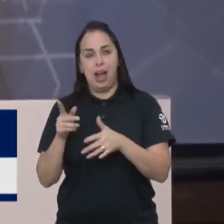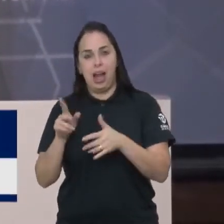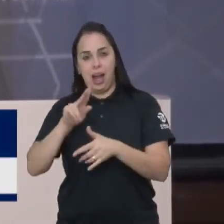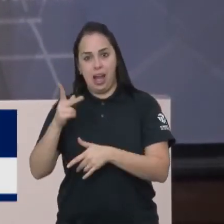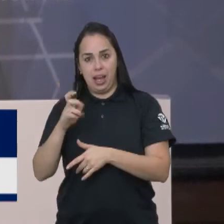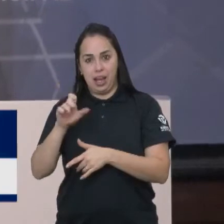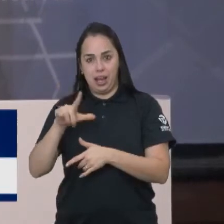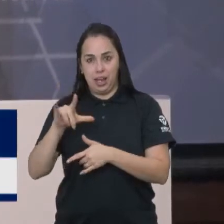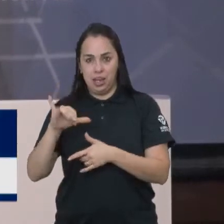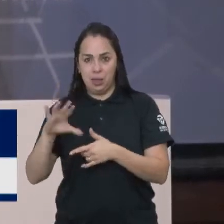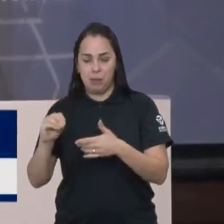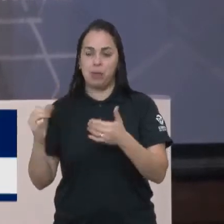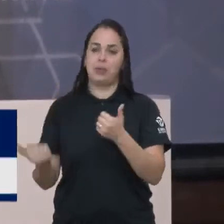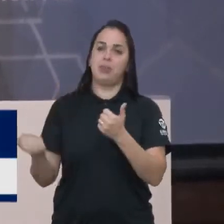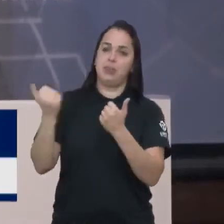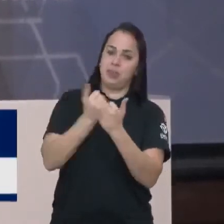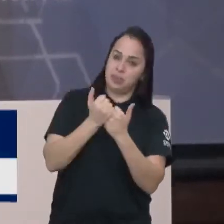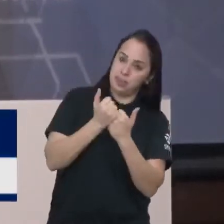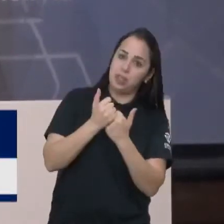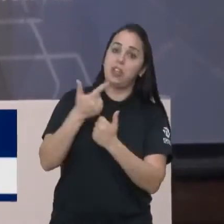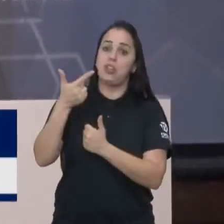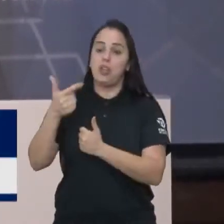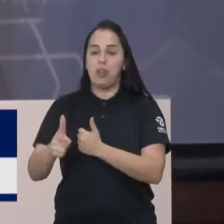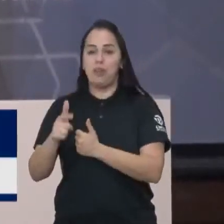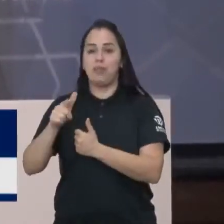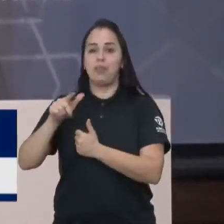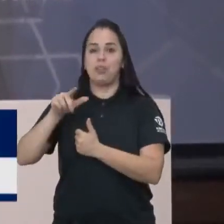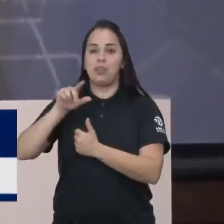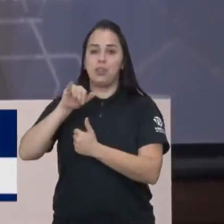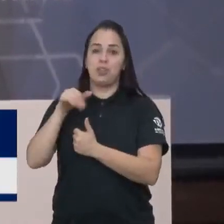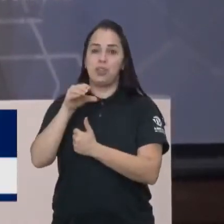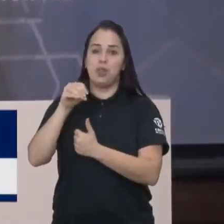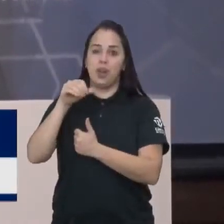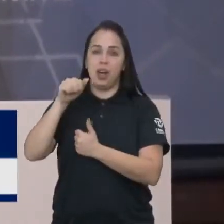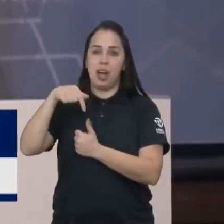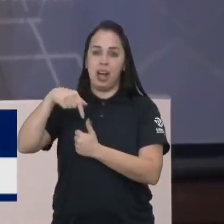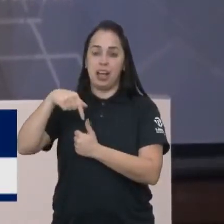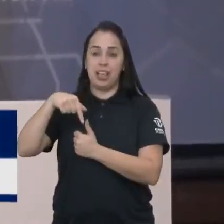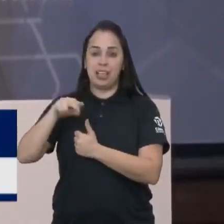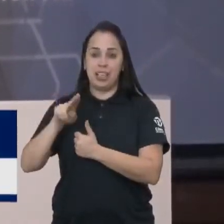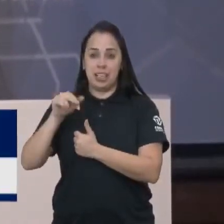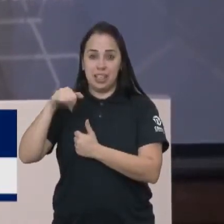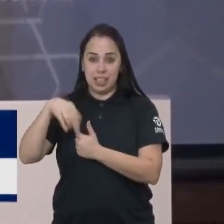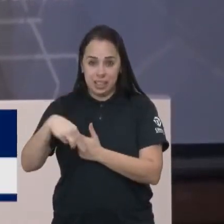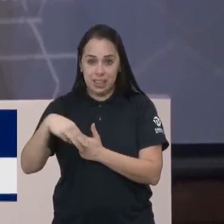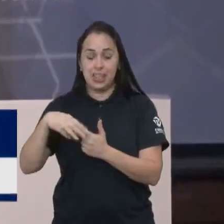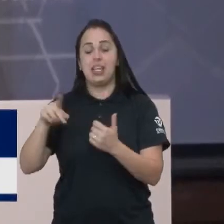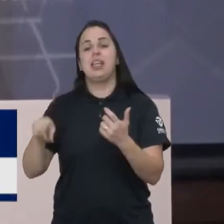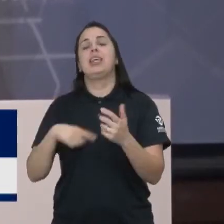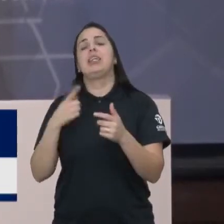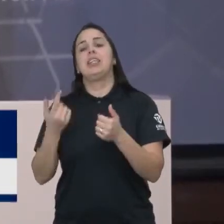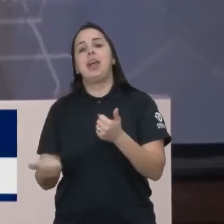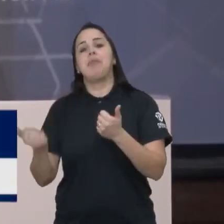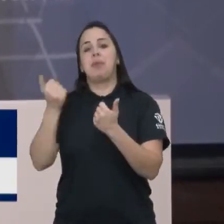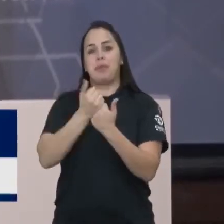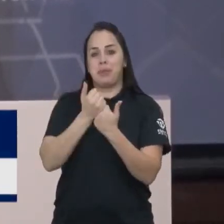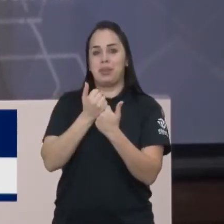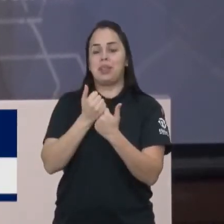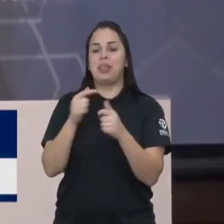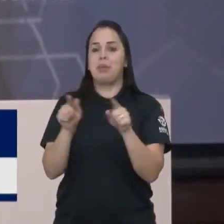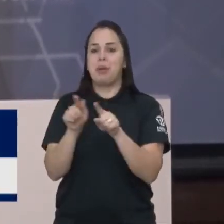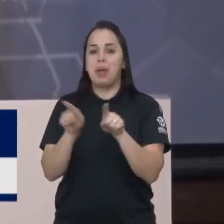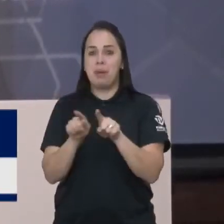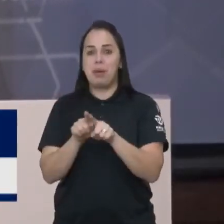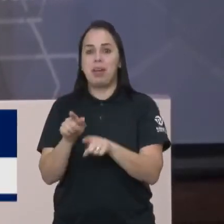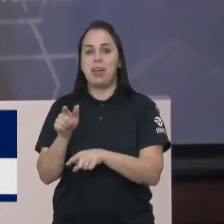José, novamente Joaquim Bevilacqua, Pedro Ives, Ângela Guadagnin e Emanuel Fernandes, com merecido